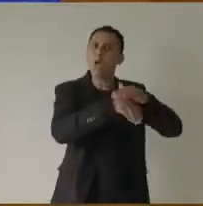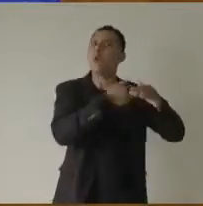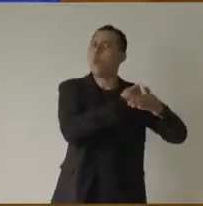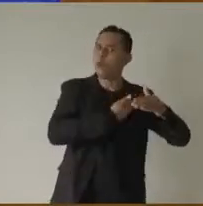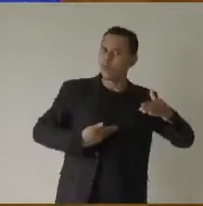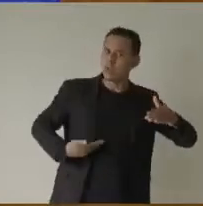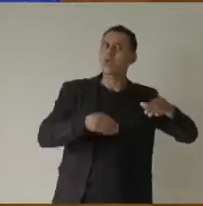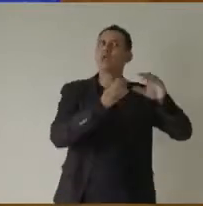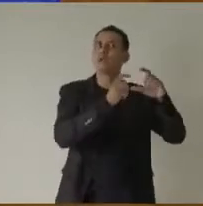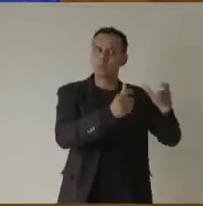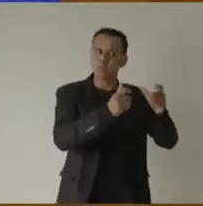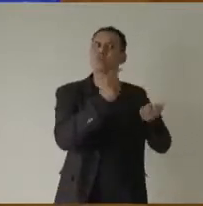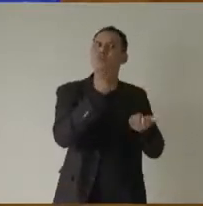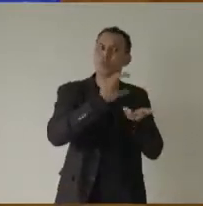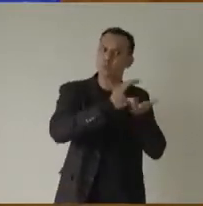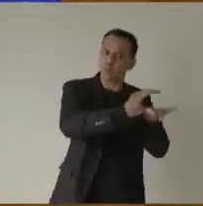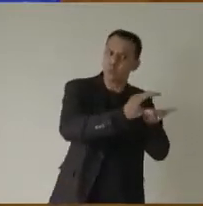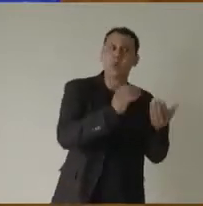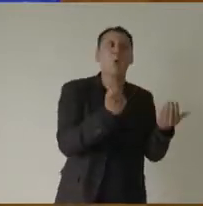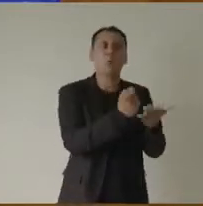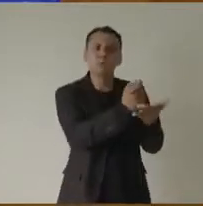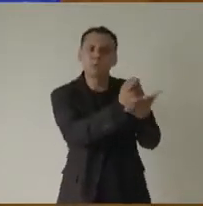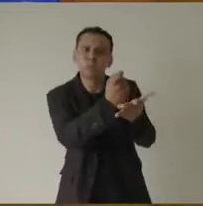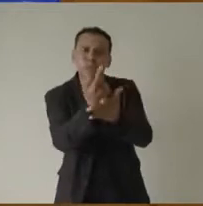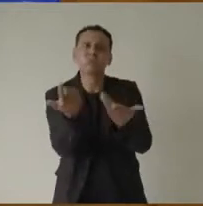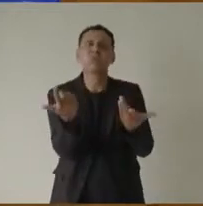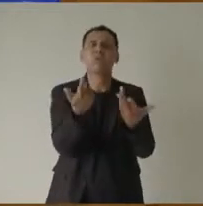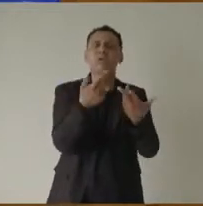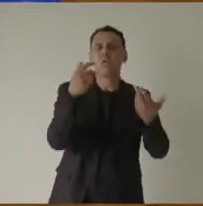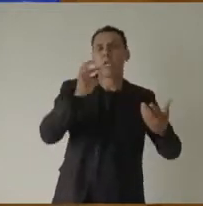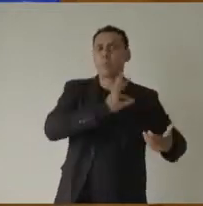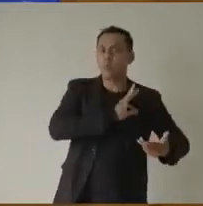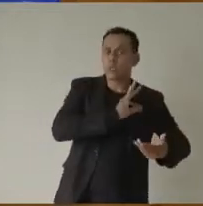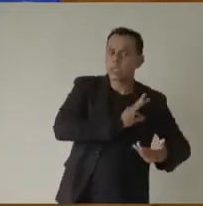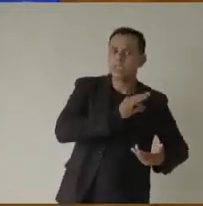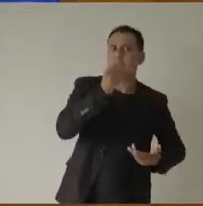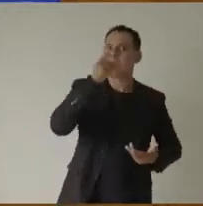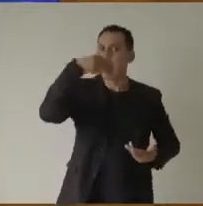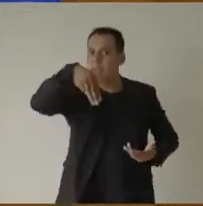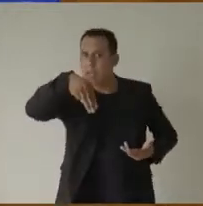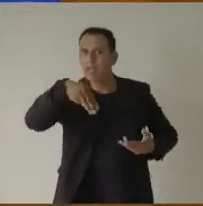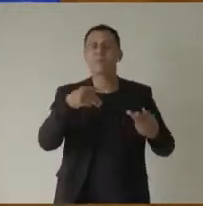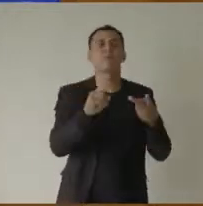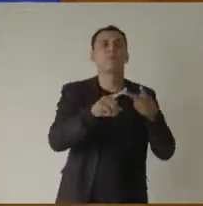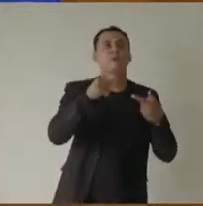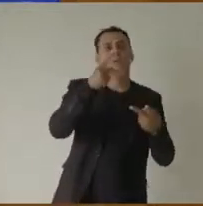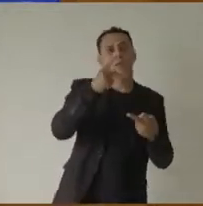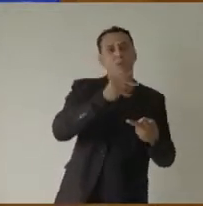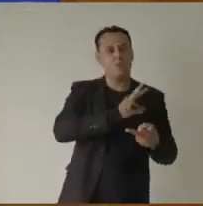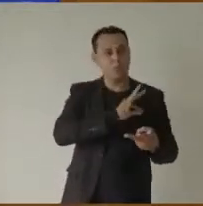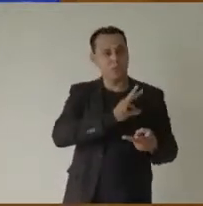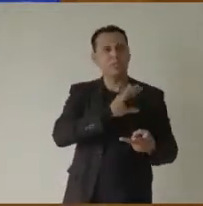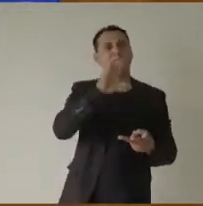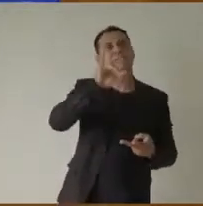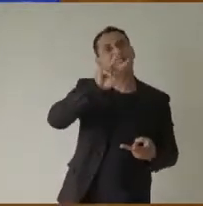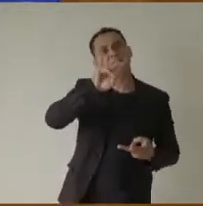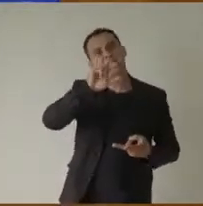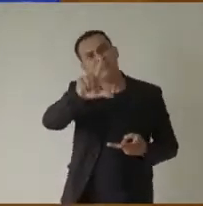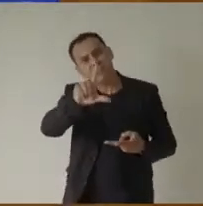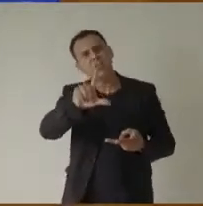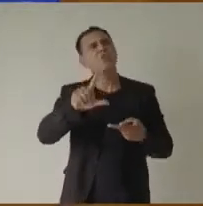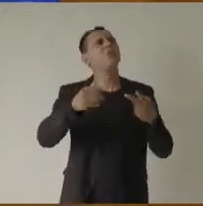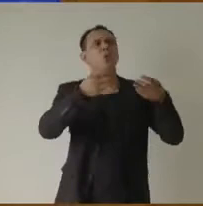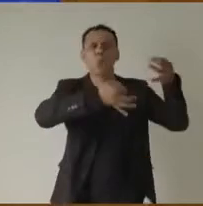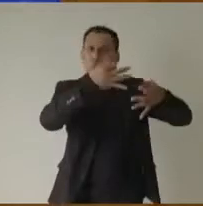civil e a polícia de inteligência, a polícia penal, para dar condições de combater o crime organizado. Mas para que isso aconteça, primeiro eu tenho